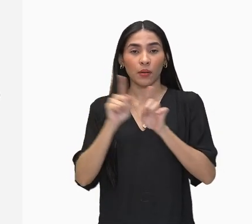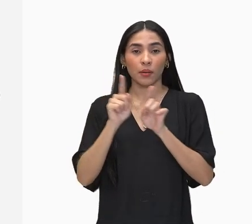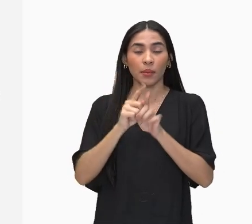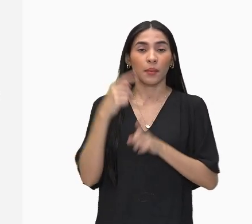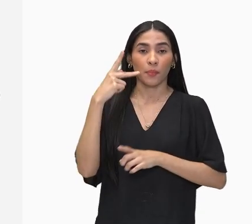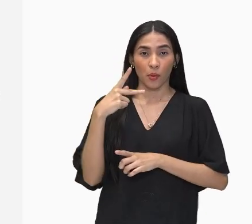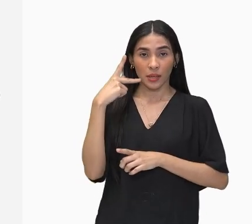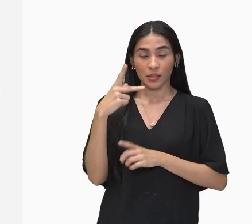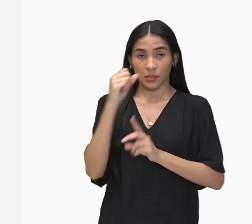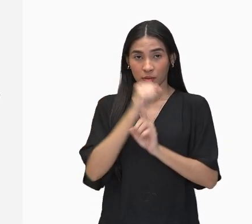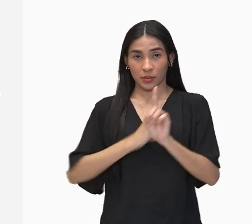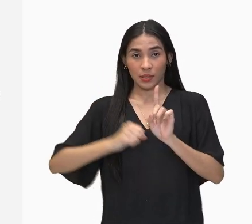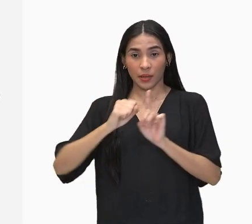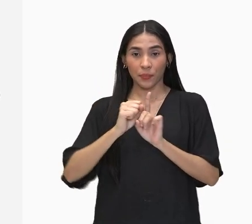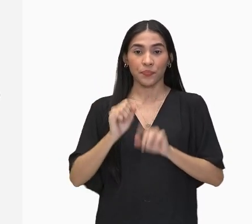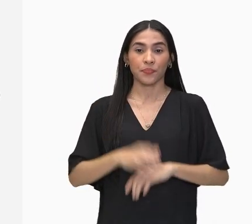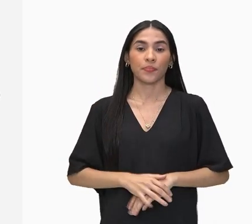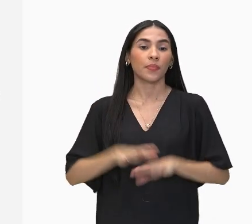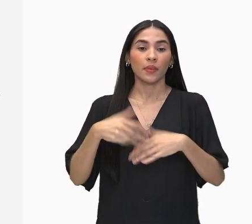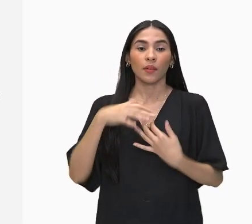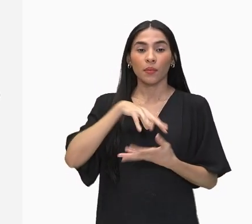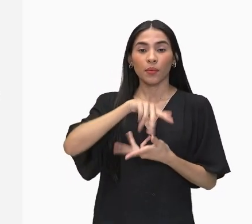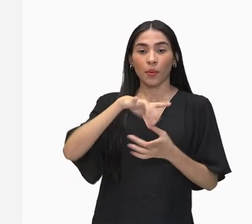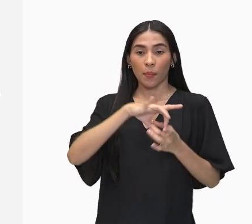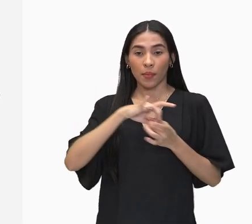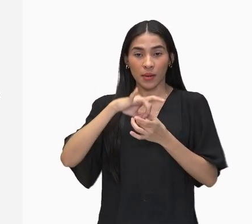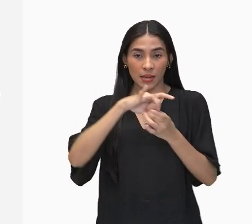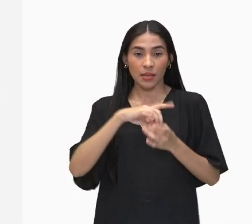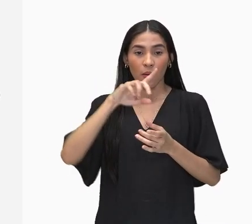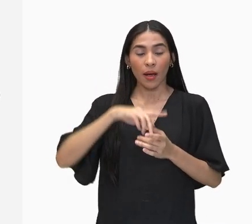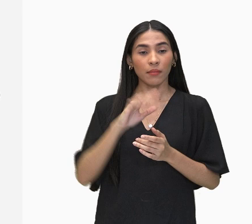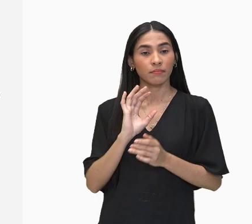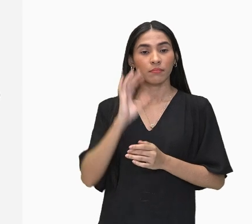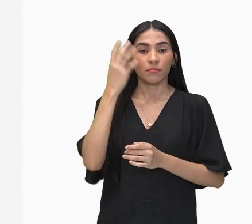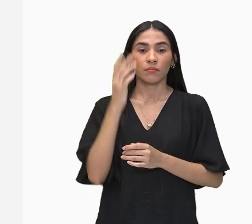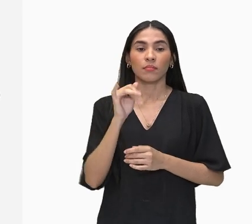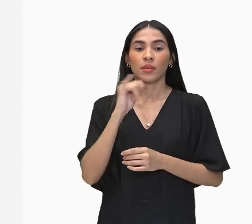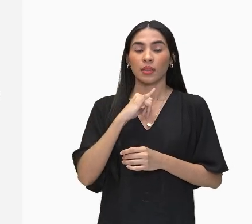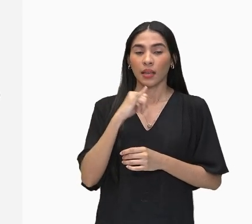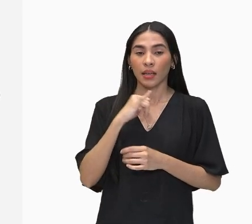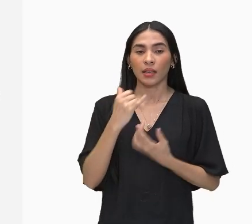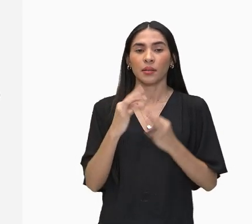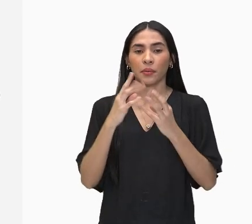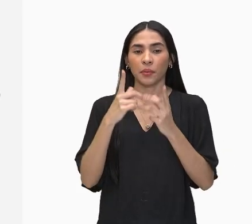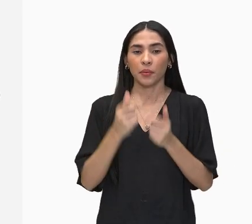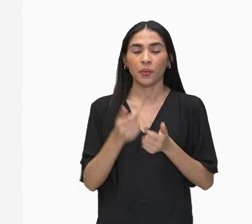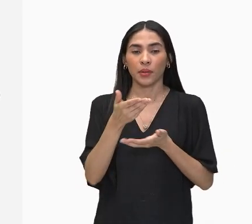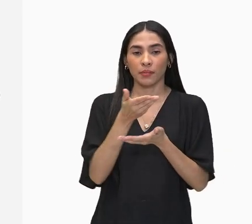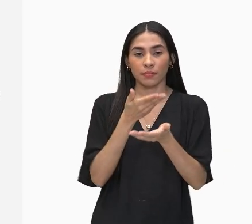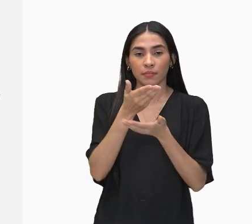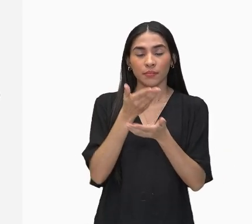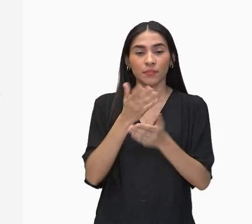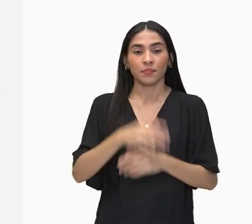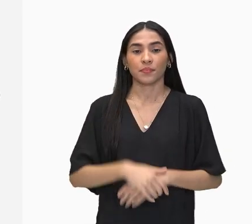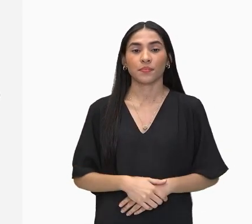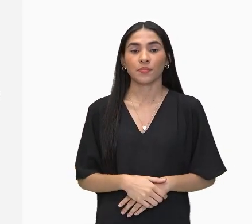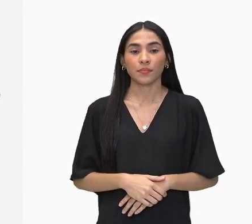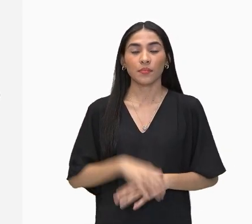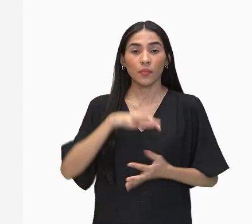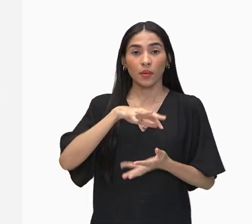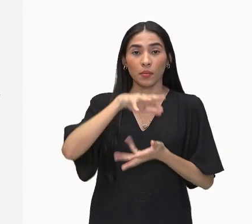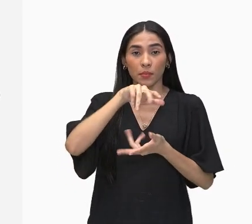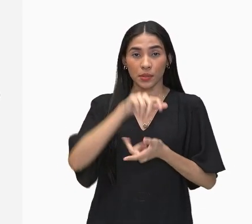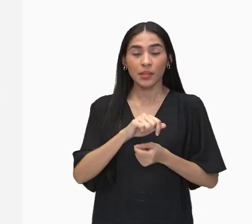e social. Então, a globalização é esse fenômeno, que envolve toda essa integração,